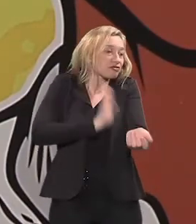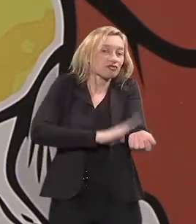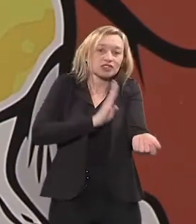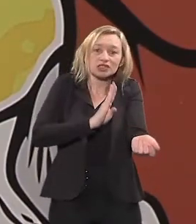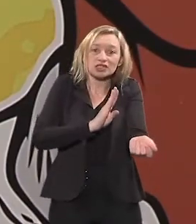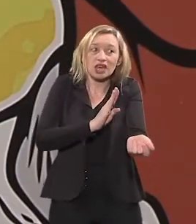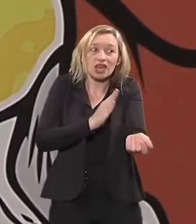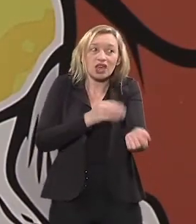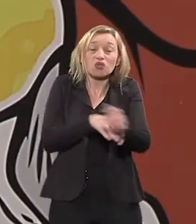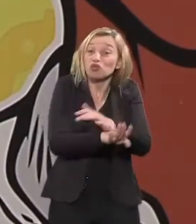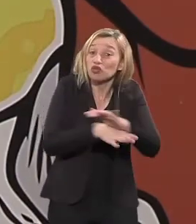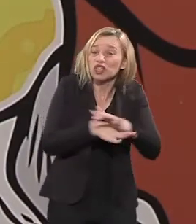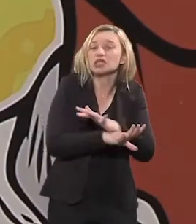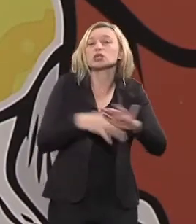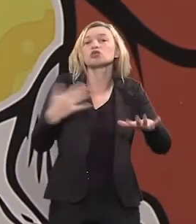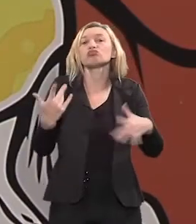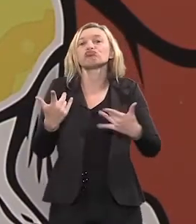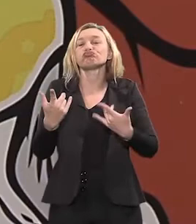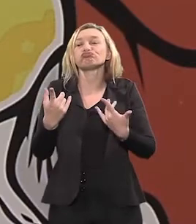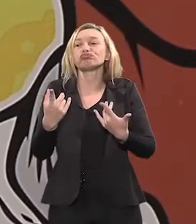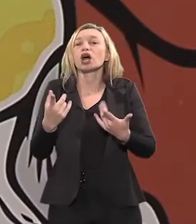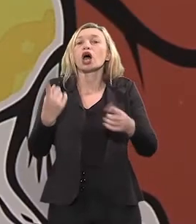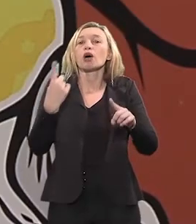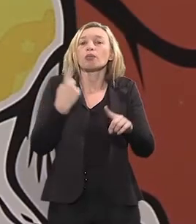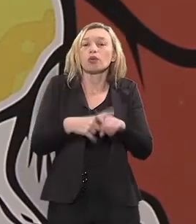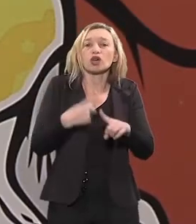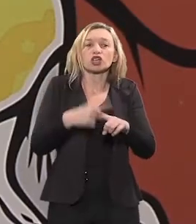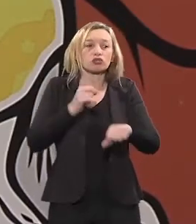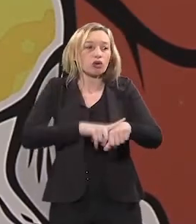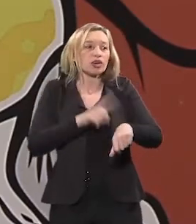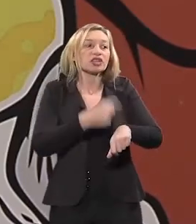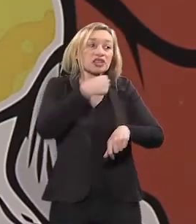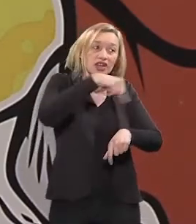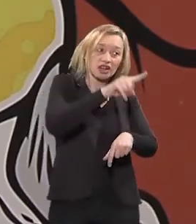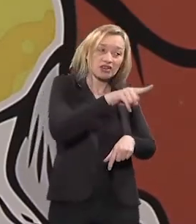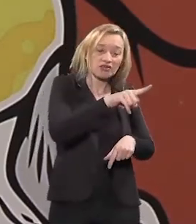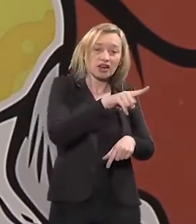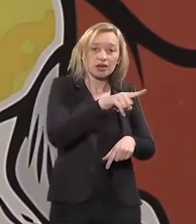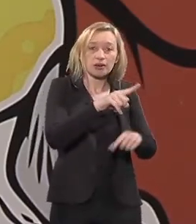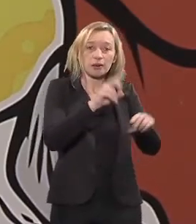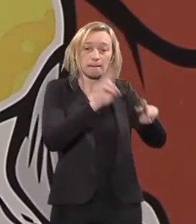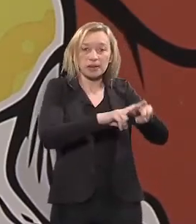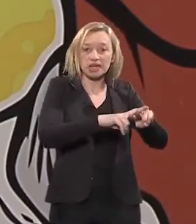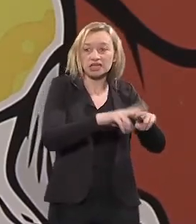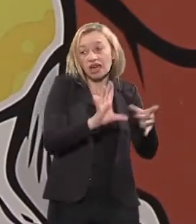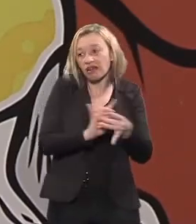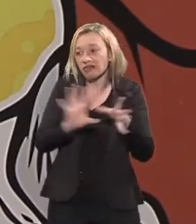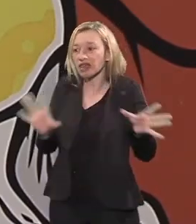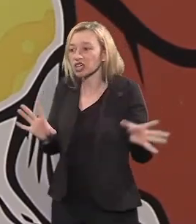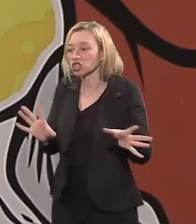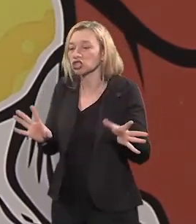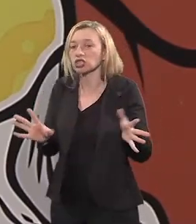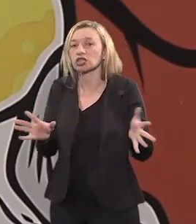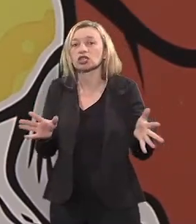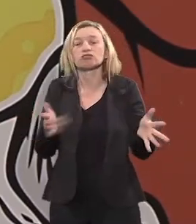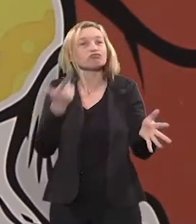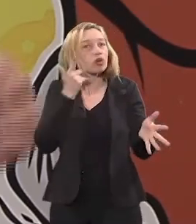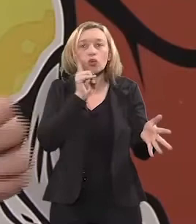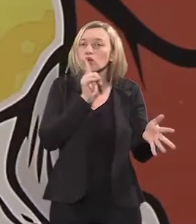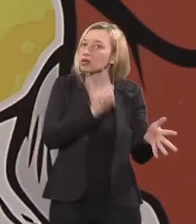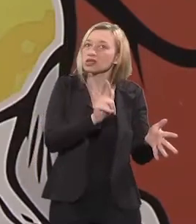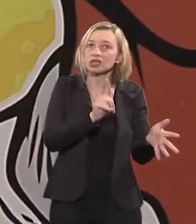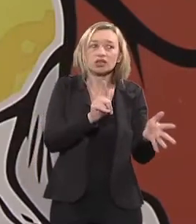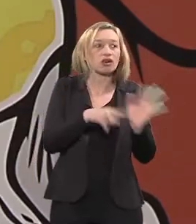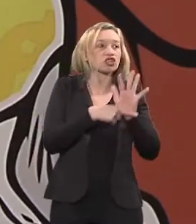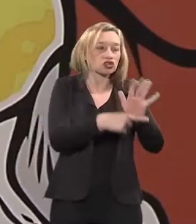ciclo vicioso perverso. Porque no momento em que ela vai presa, ainda por cima, ela deixa, enfim, que a